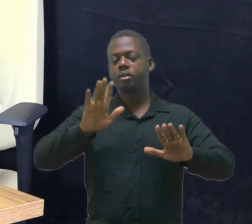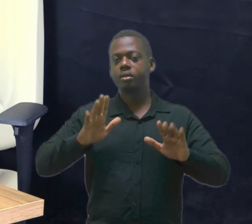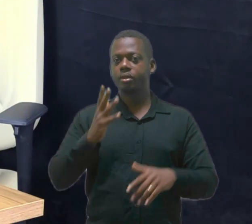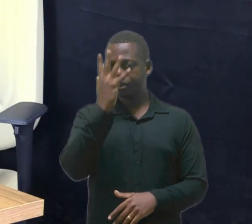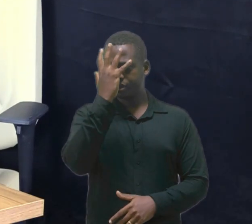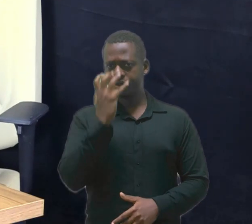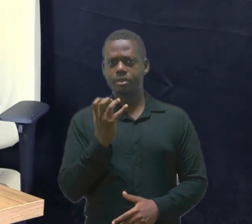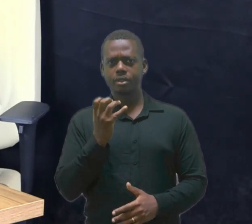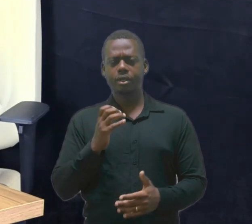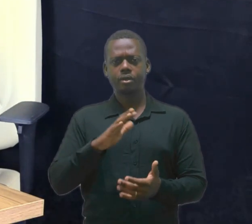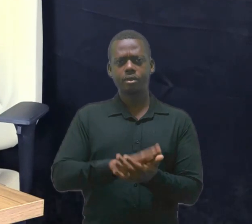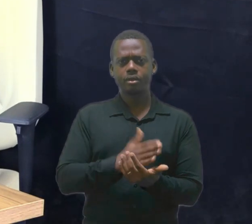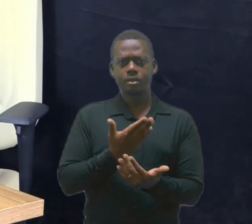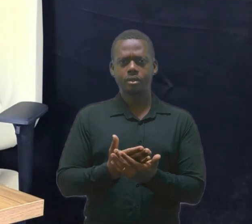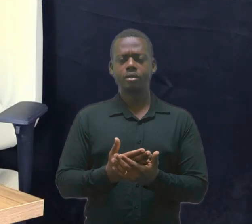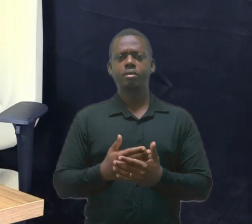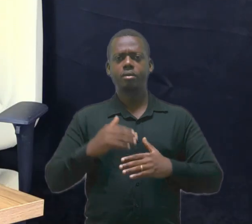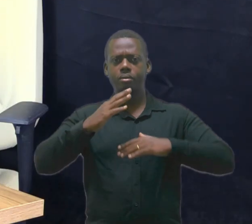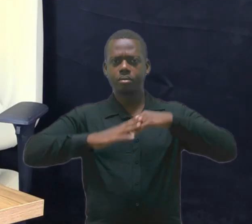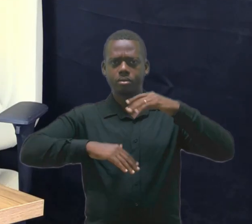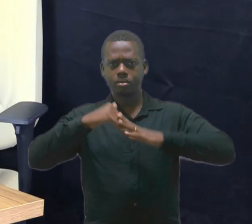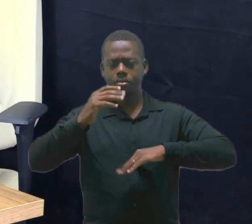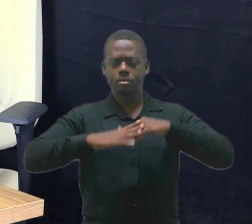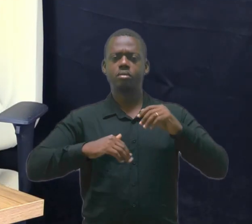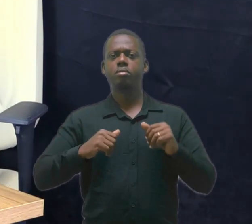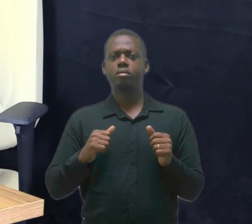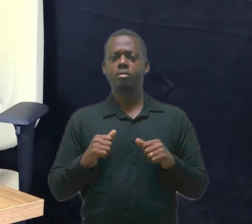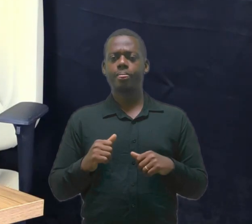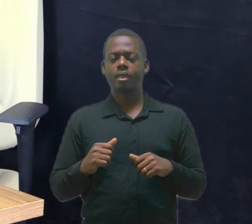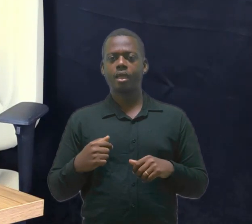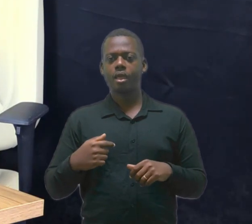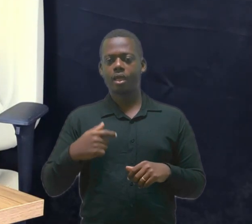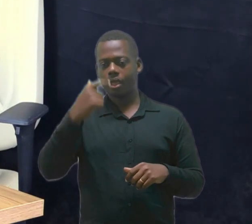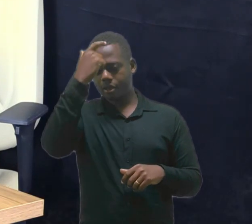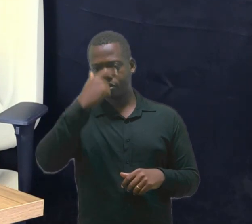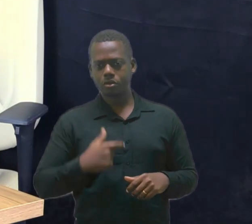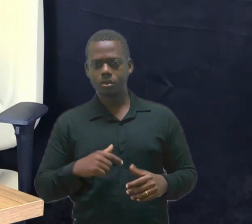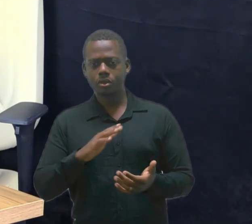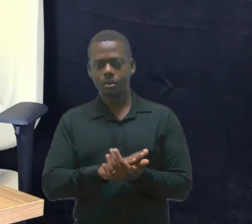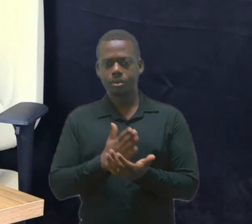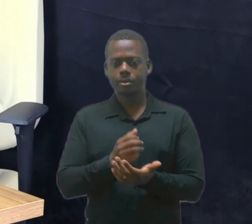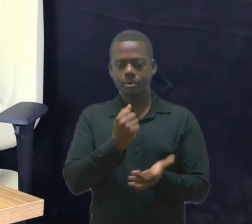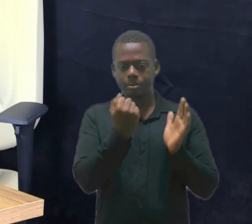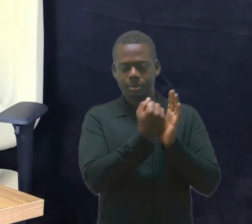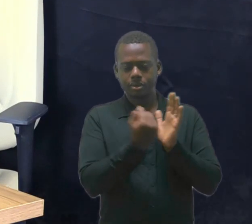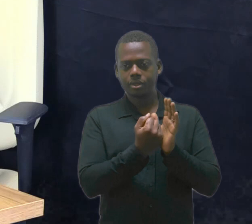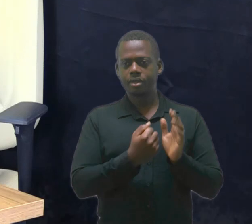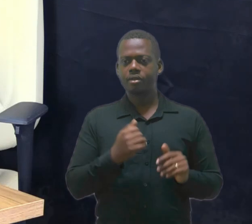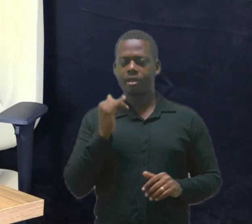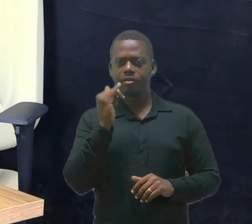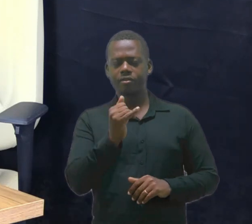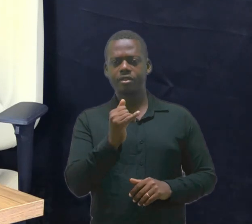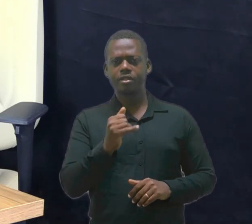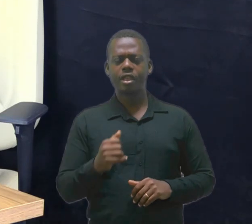que é a profissão de intérprete. Uma coisa você está falando aqui, no caso, eu sou sua intérprete, você me contrata, né? E você fala assim, gente, eu tenho